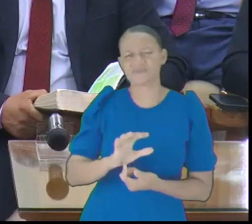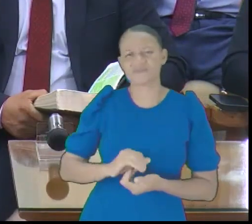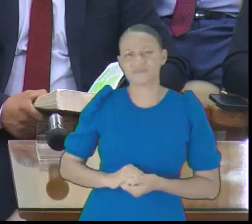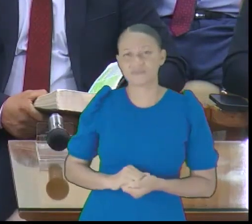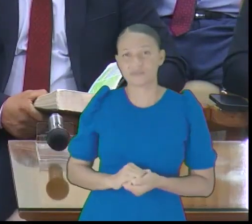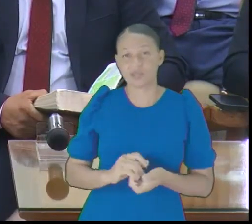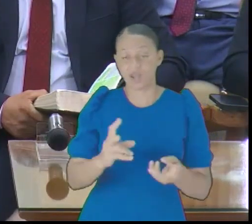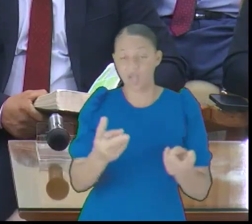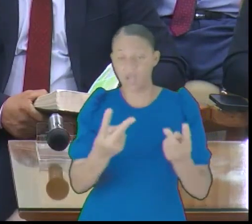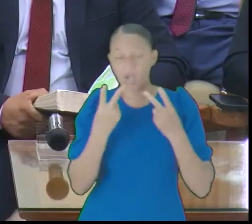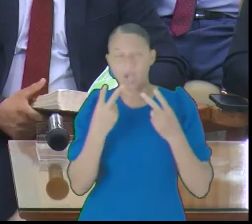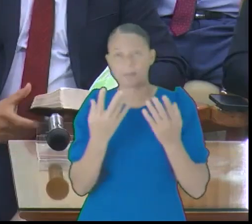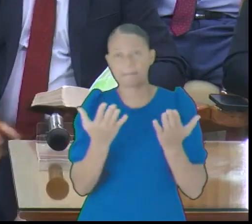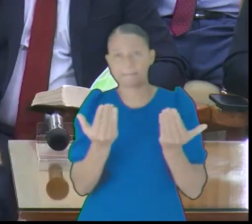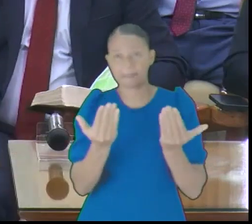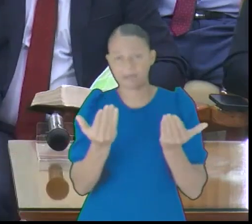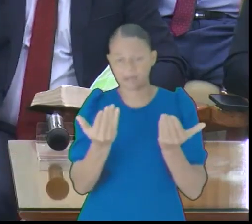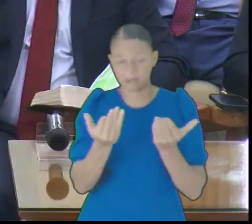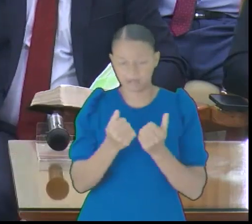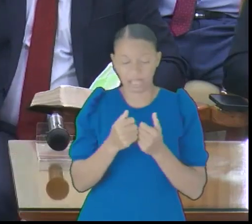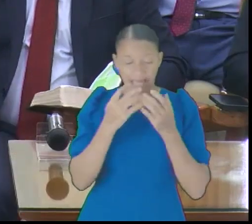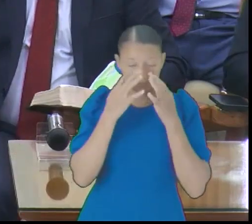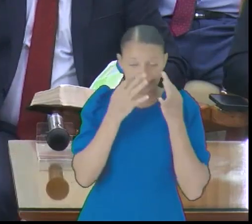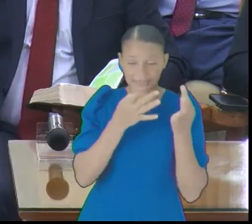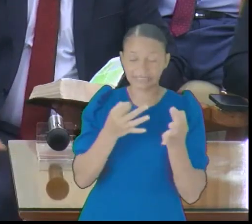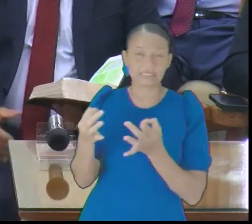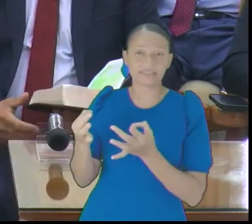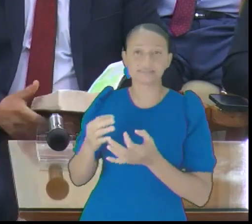Olhe para cá, escute isso.